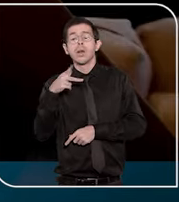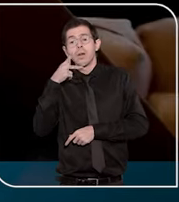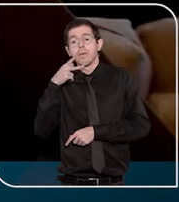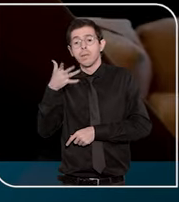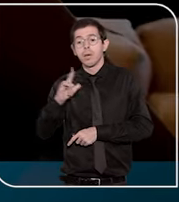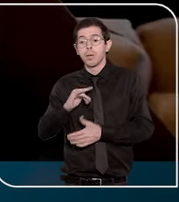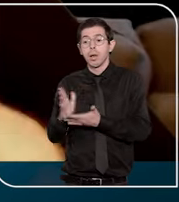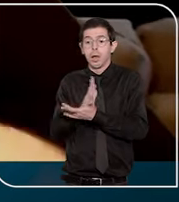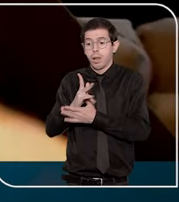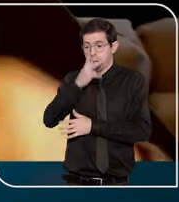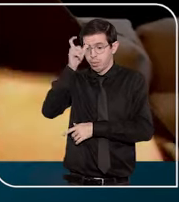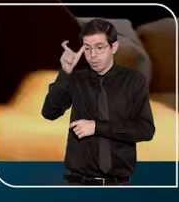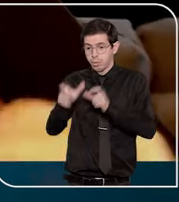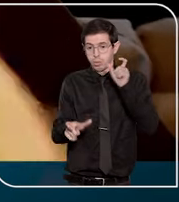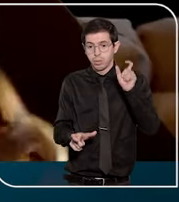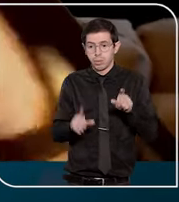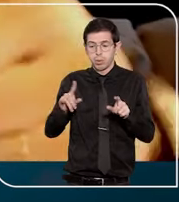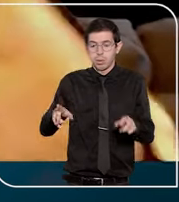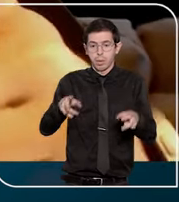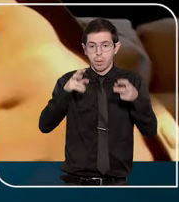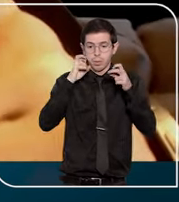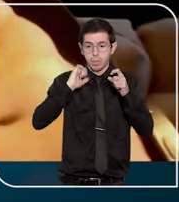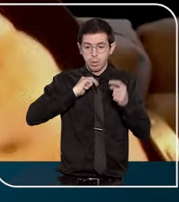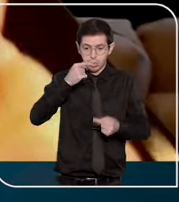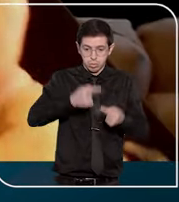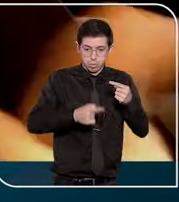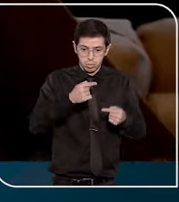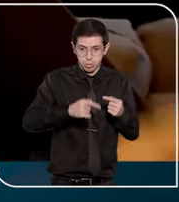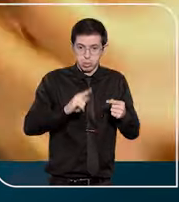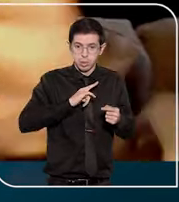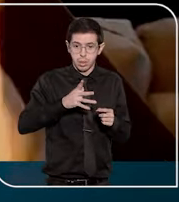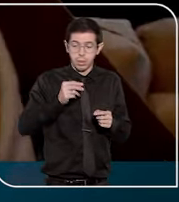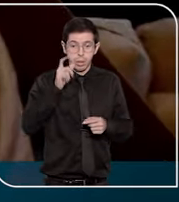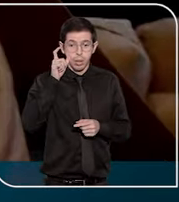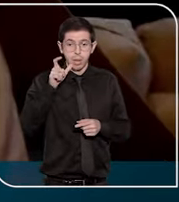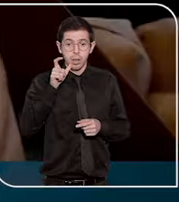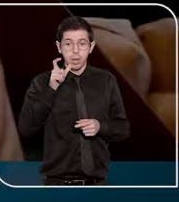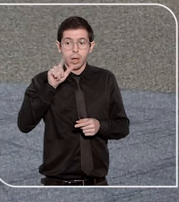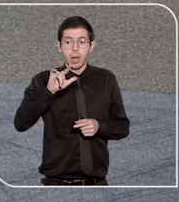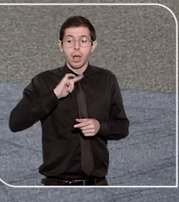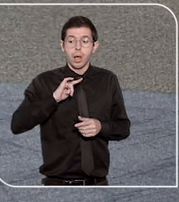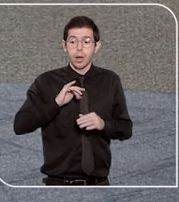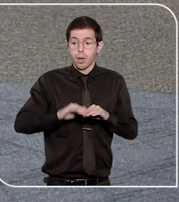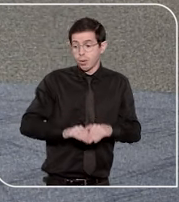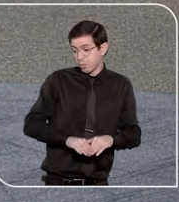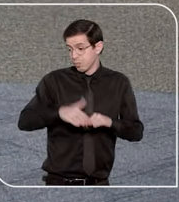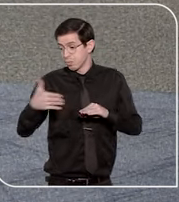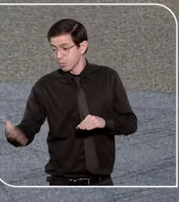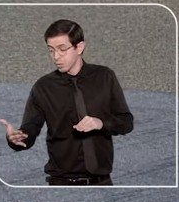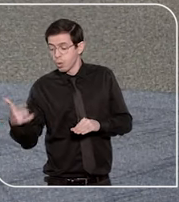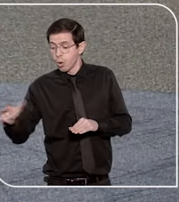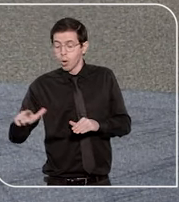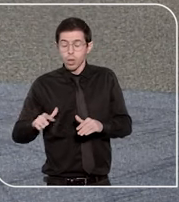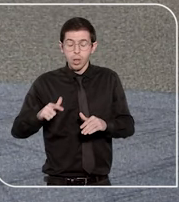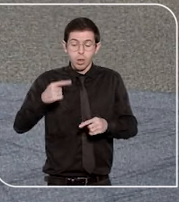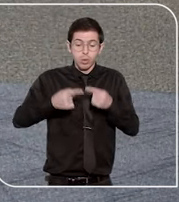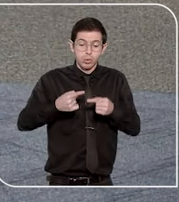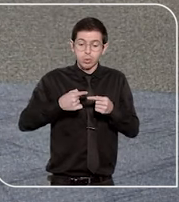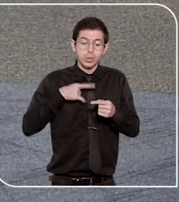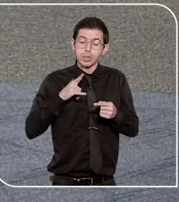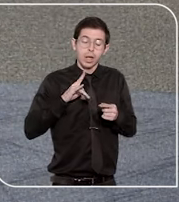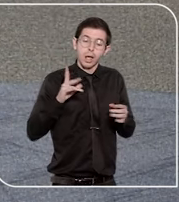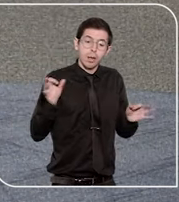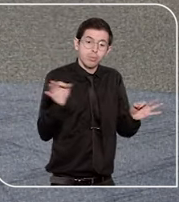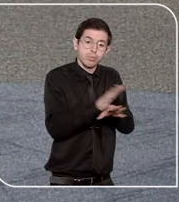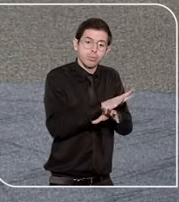não percebem que a discussão que ela tem, talvez muito interessante, é subjacente a uma discussão que não dá para superar mais. Isso